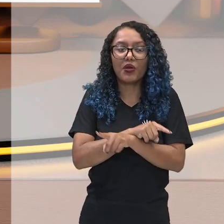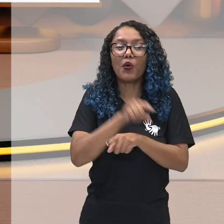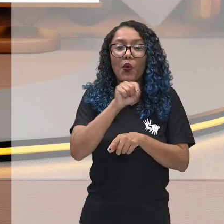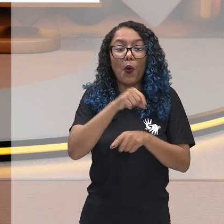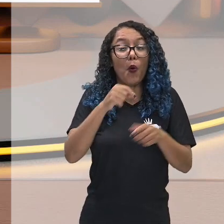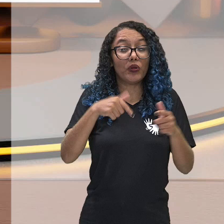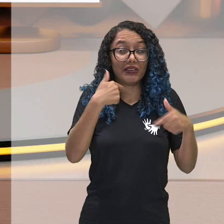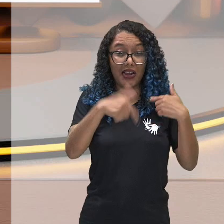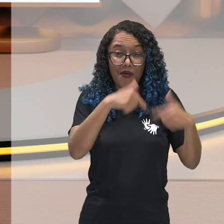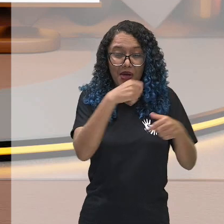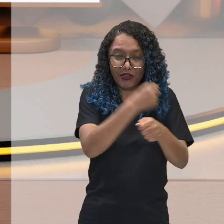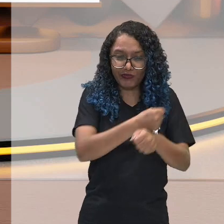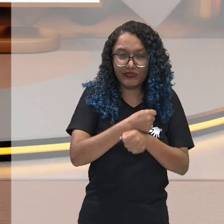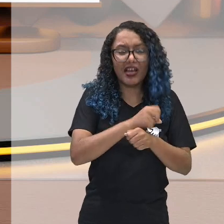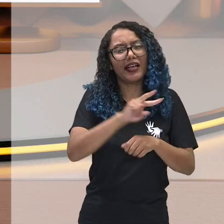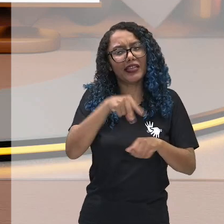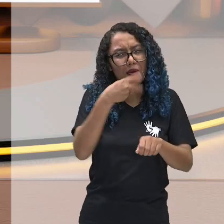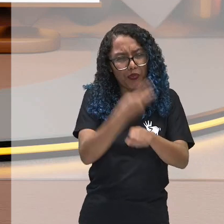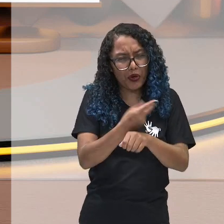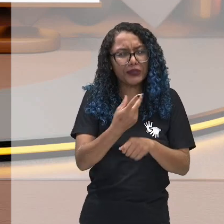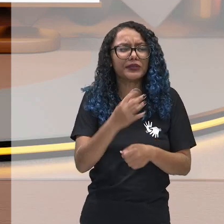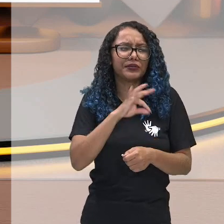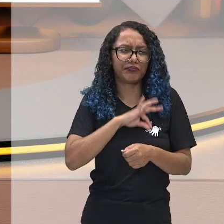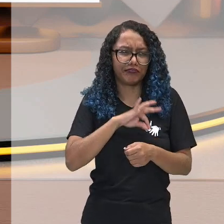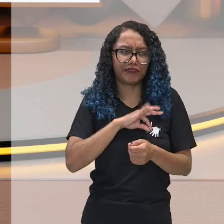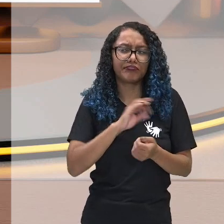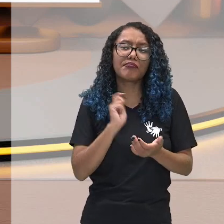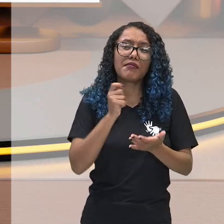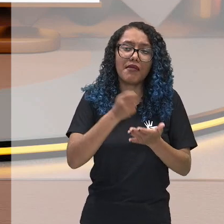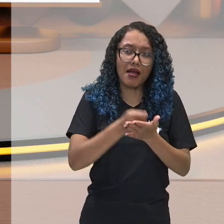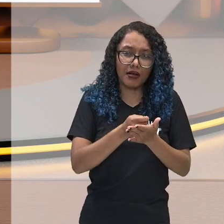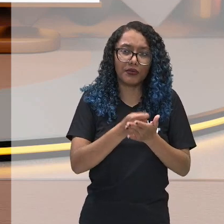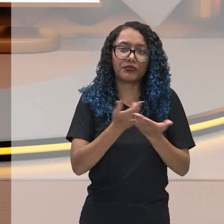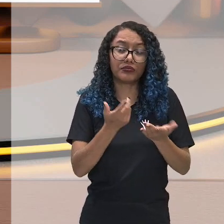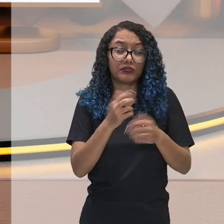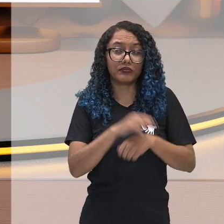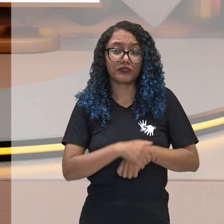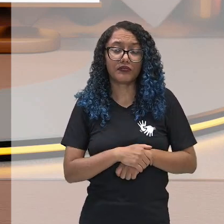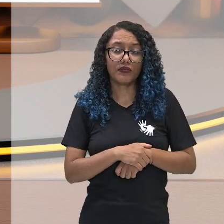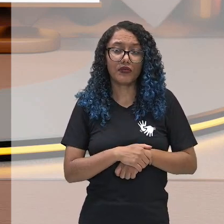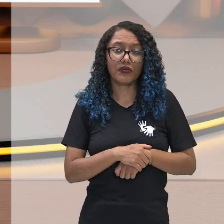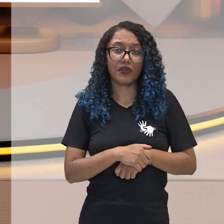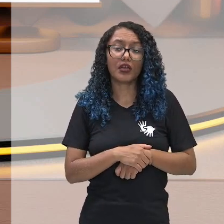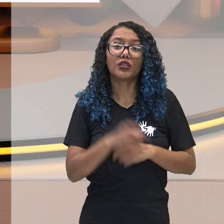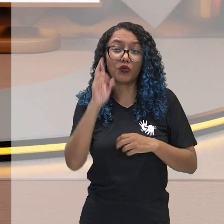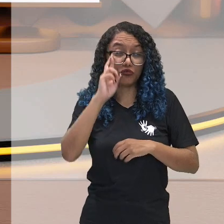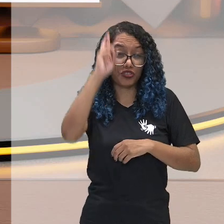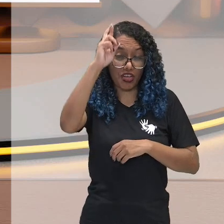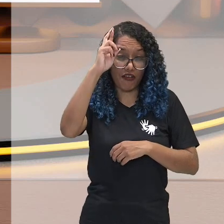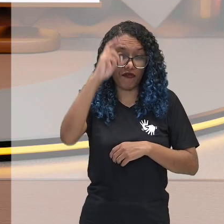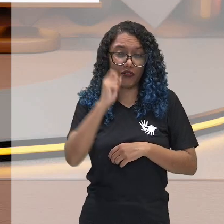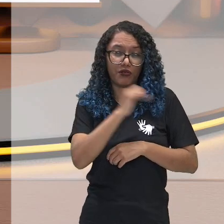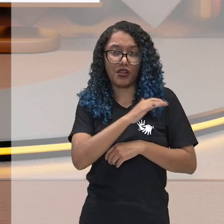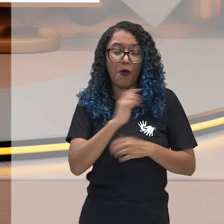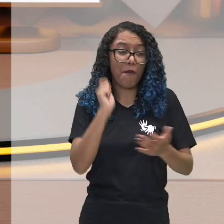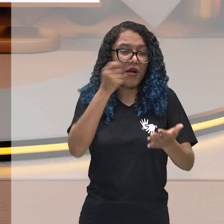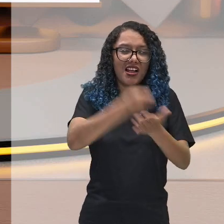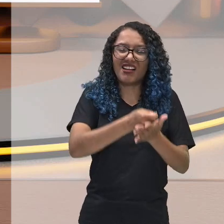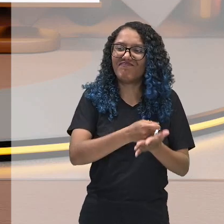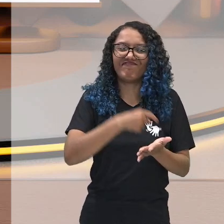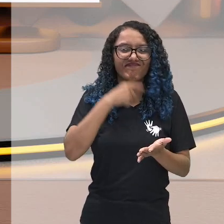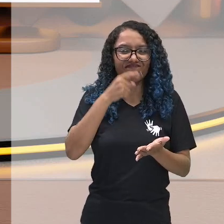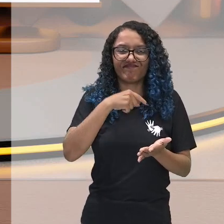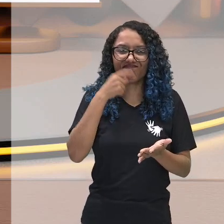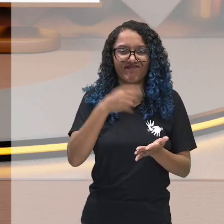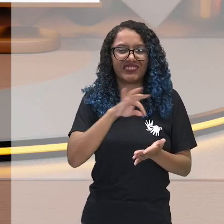e posteriormente assalariado, que o patrão, que no caso era o coronel fazendeiro, se negava a pagar o salário